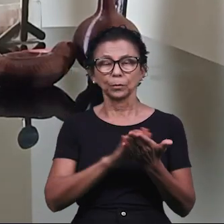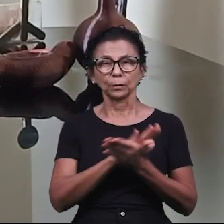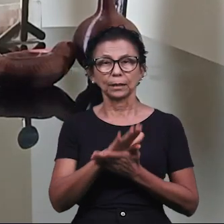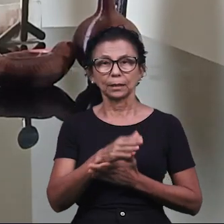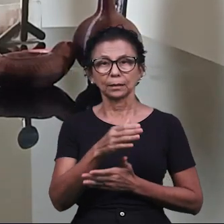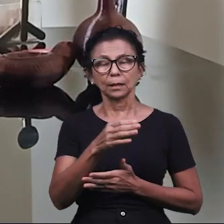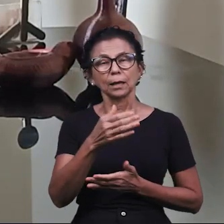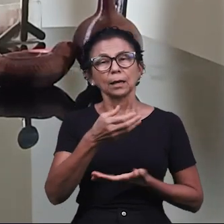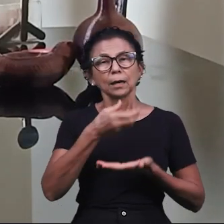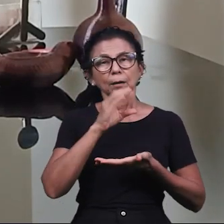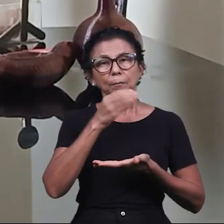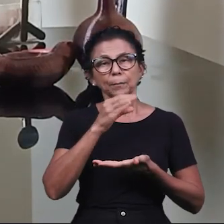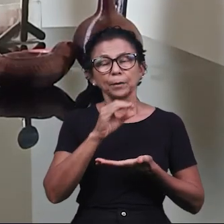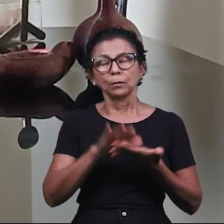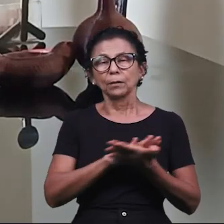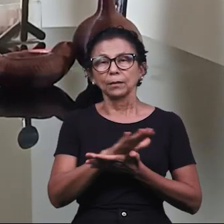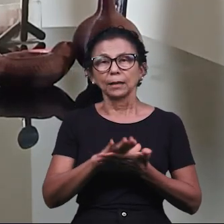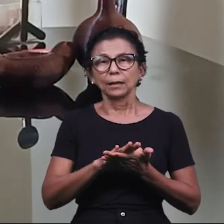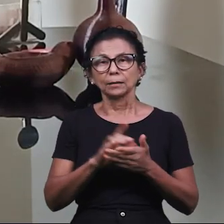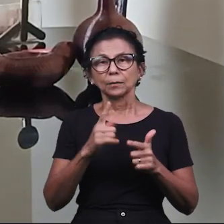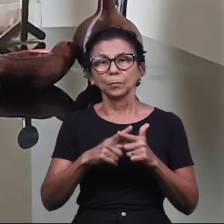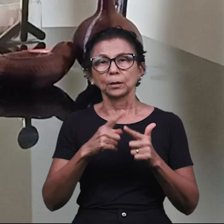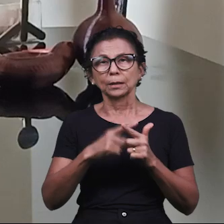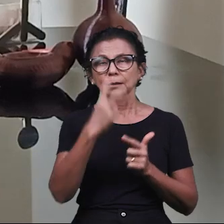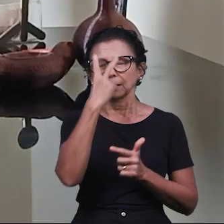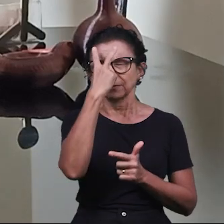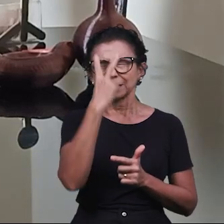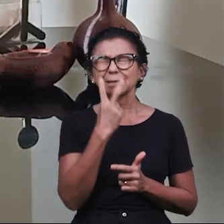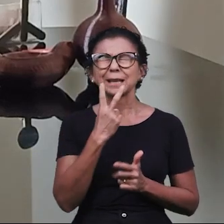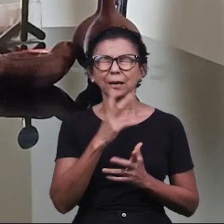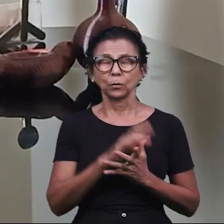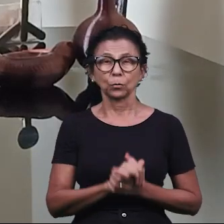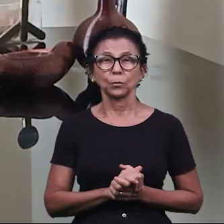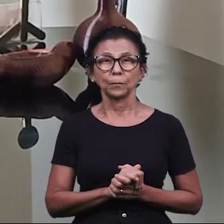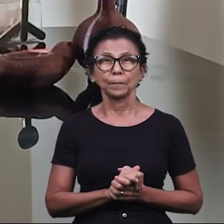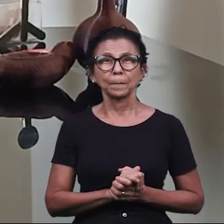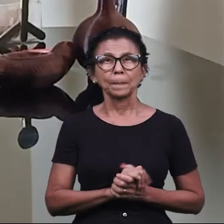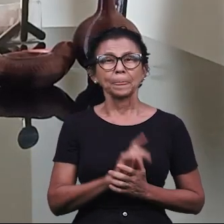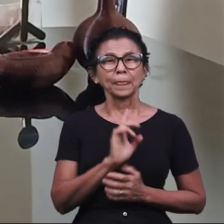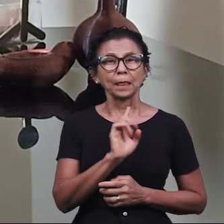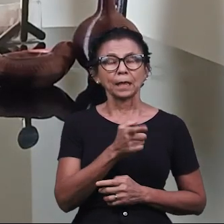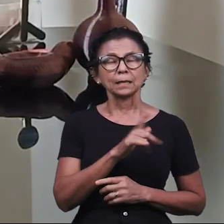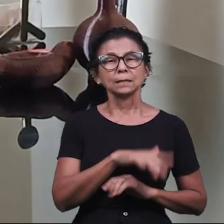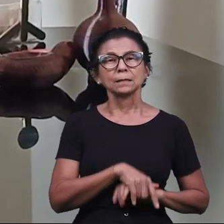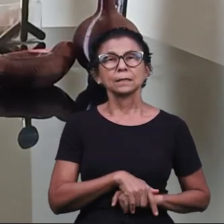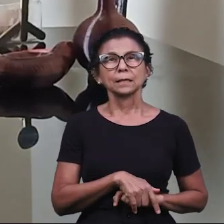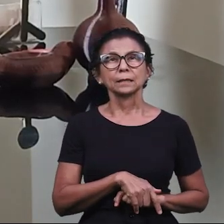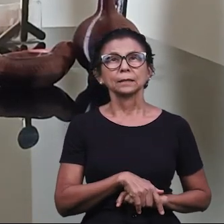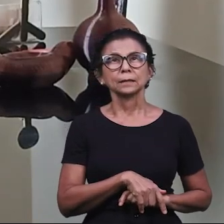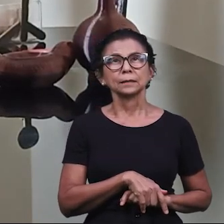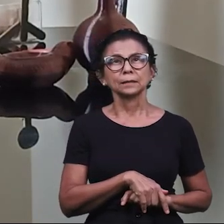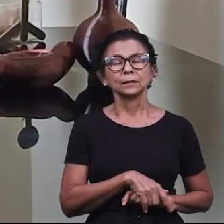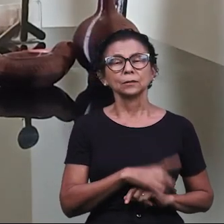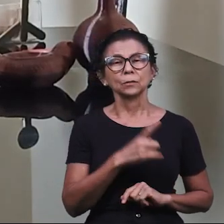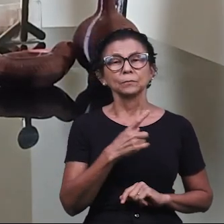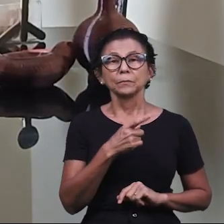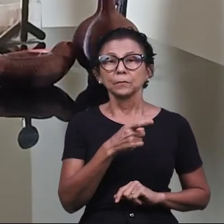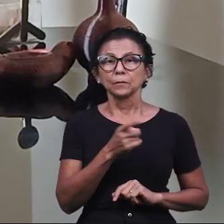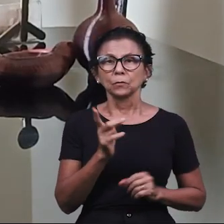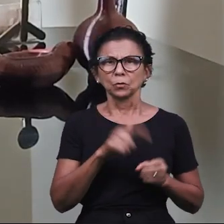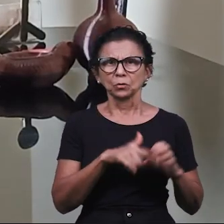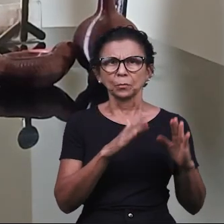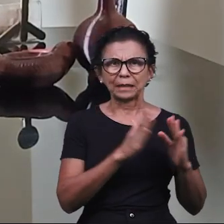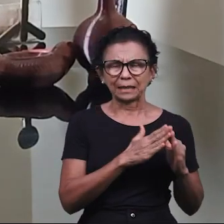cego. Mas depois que Ananias orou por ele, ele saiu dali e foi direto falar do Senhor Jesus. Ele